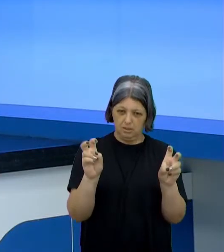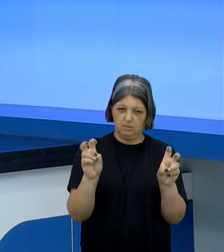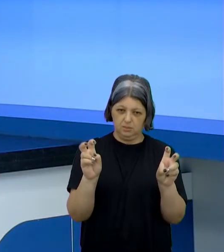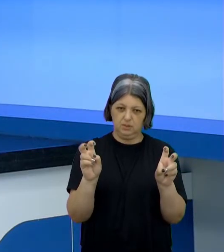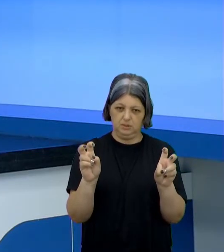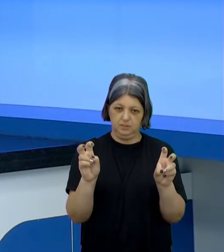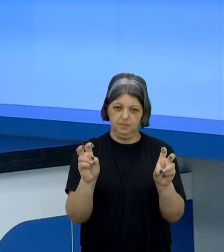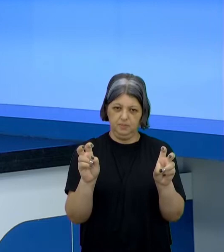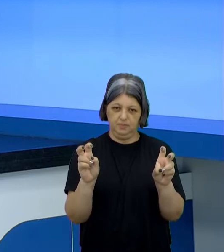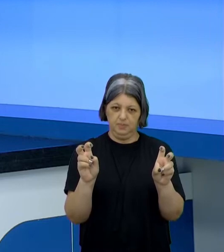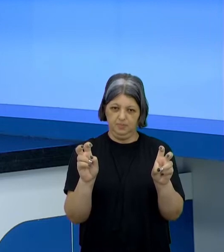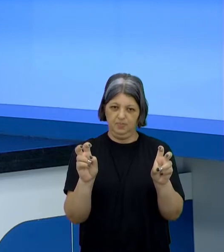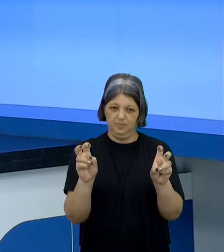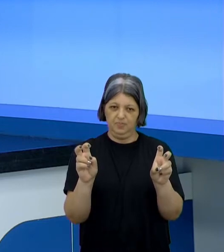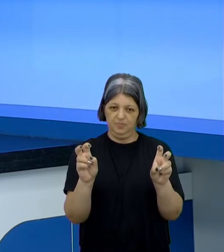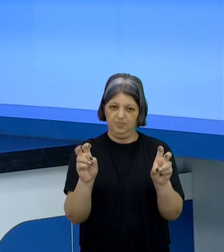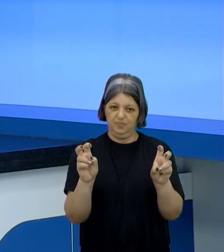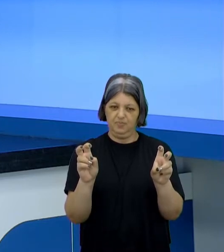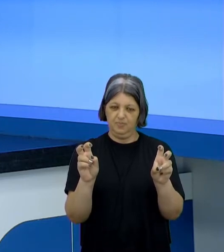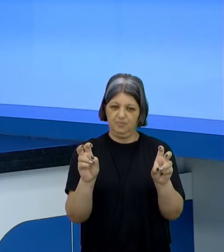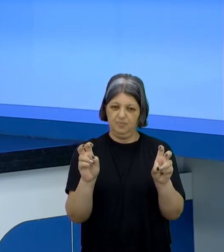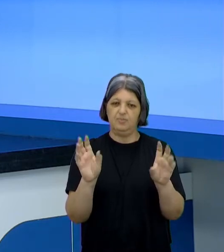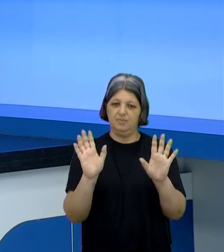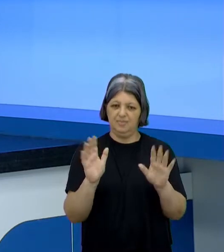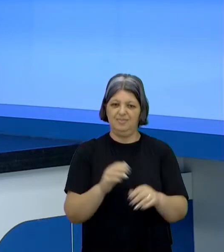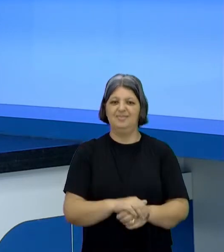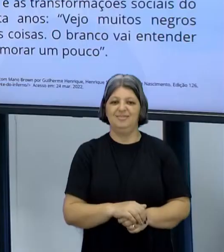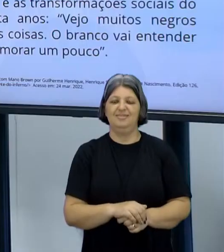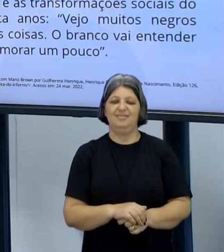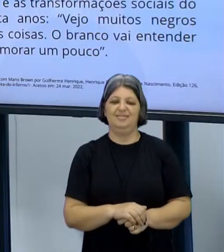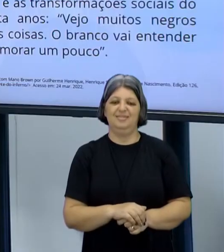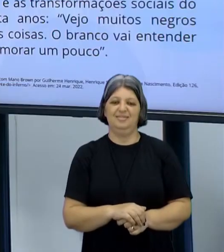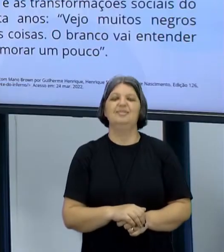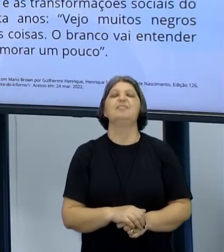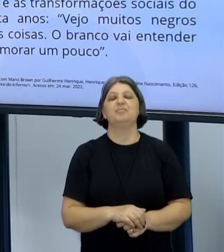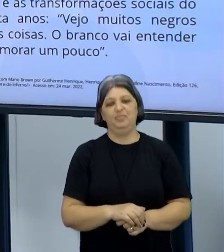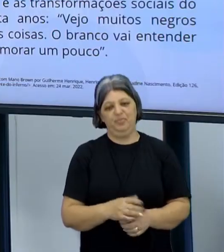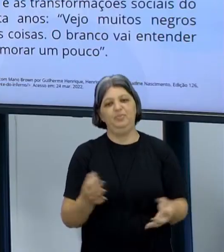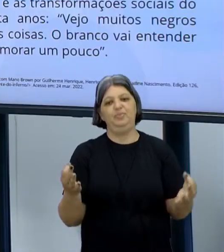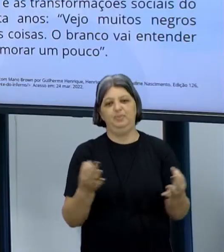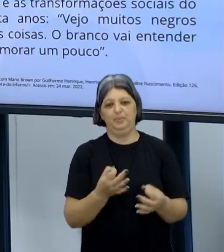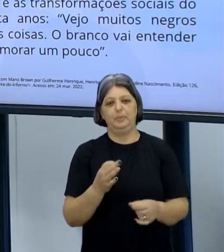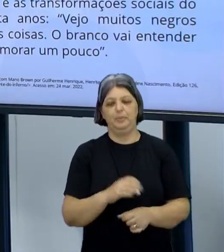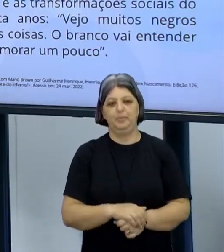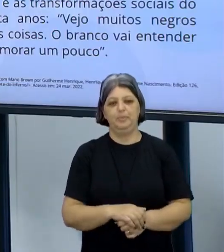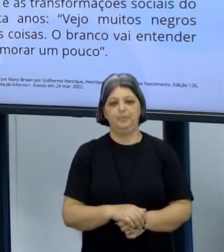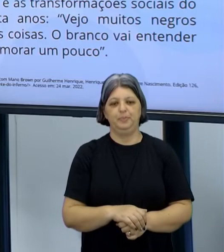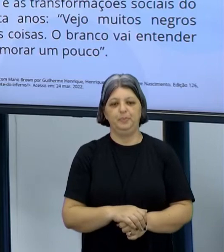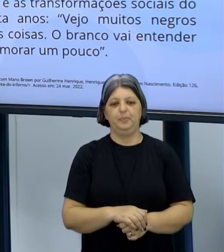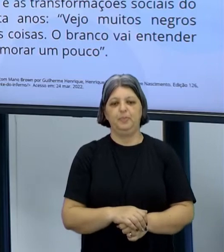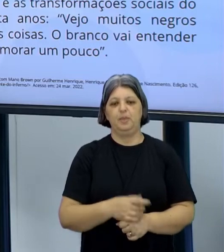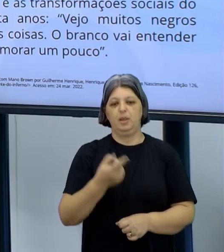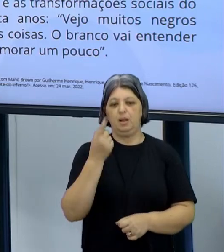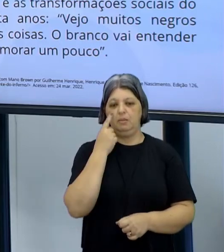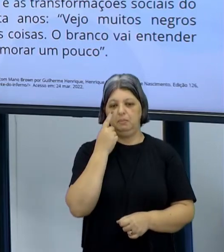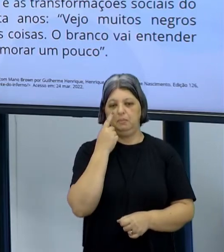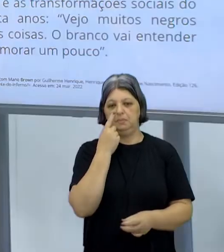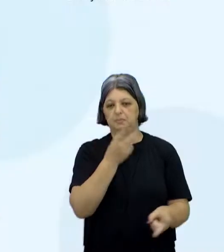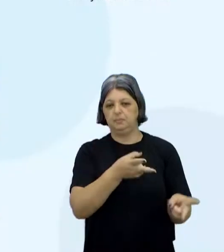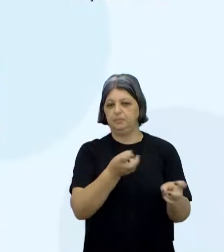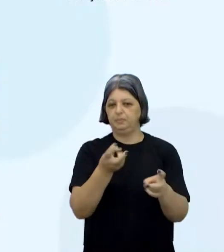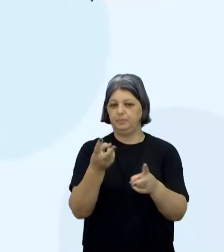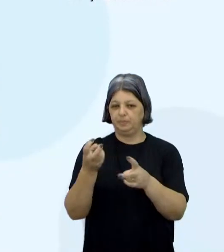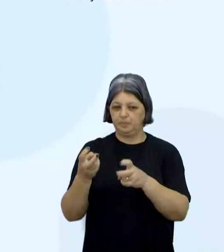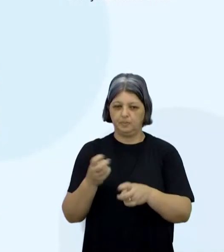porque eu deveria ter marcado, mas assim, vamos marcar agora. Perfeito. Então vamos fazer aqui algumas observações,